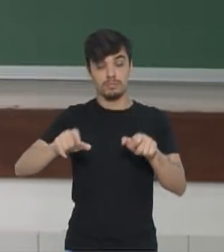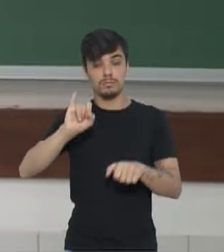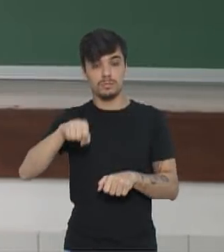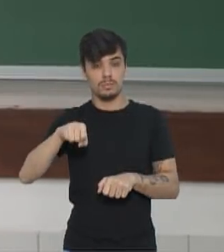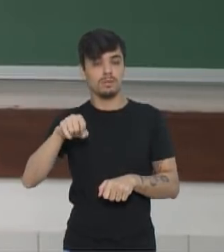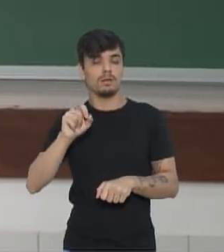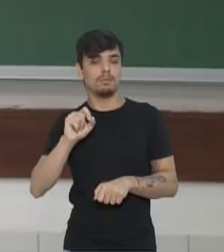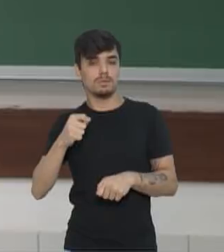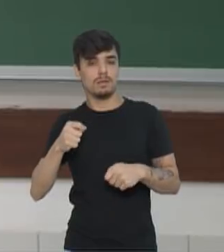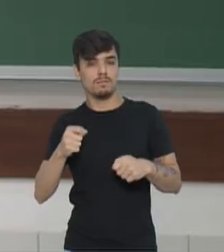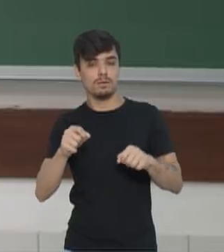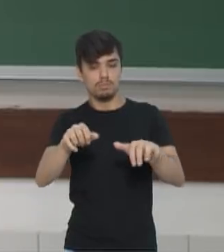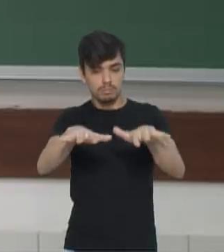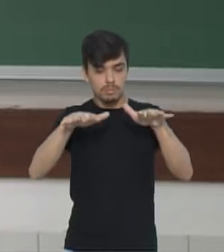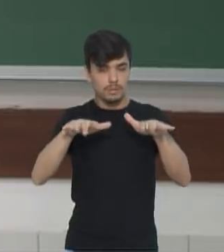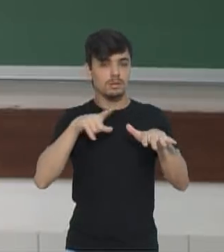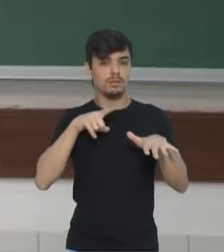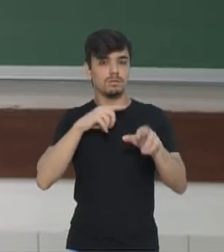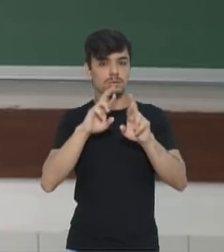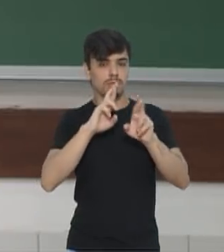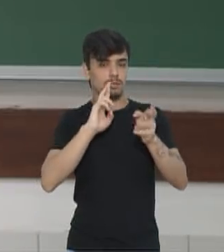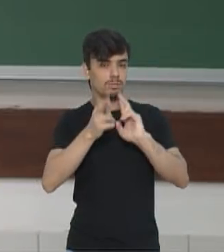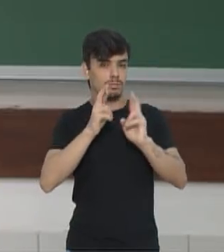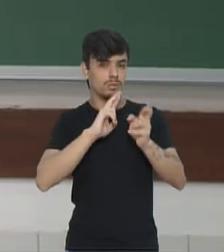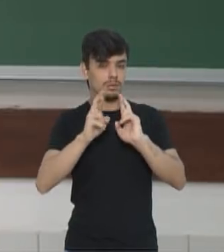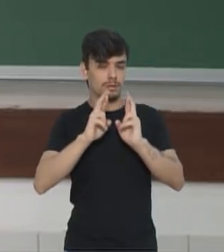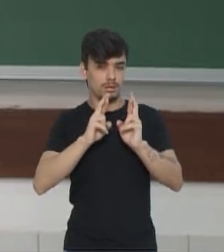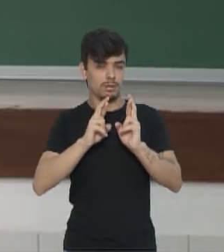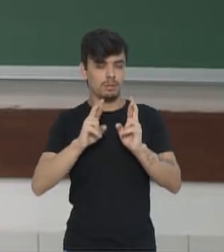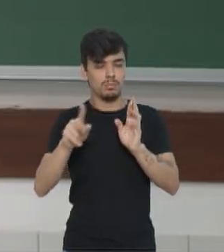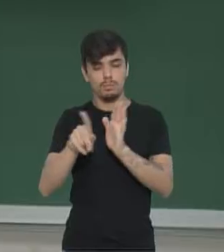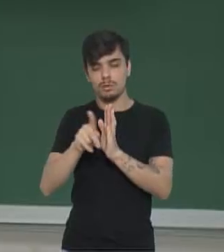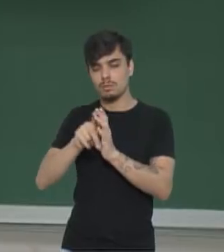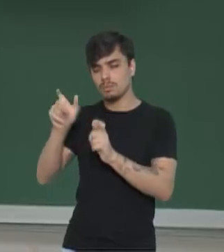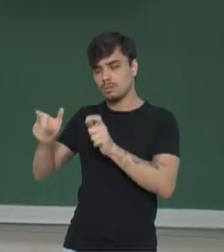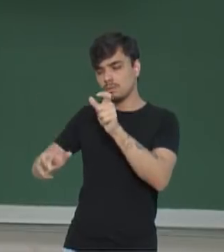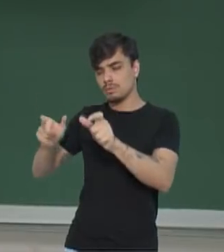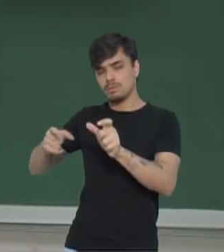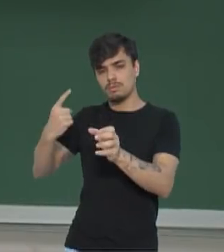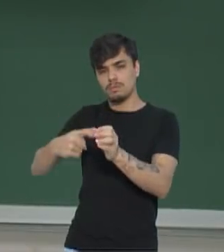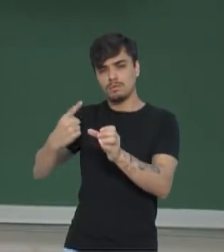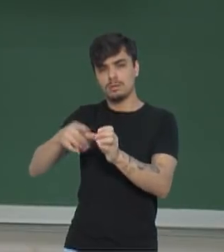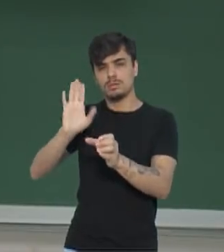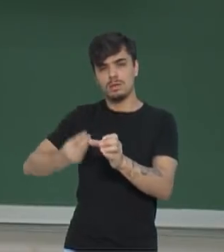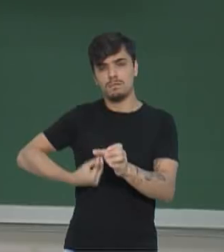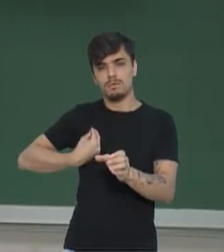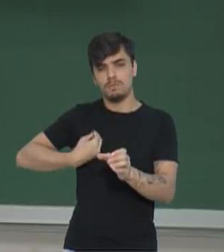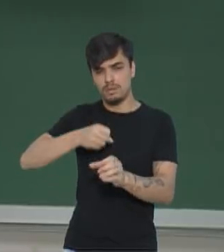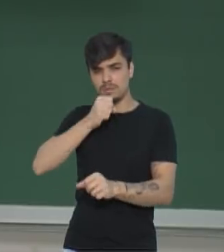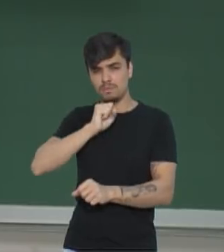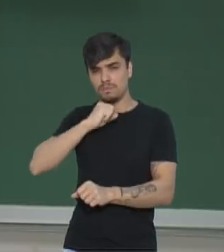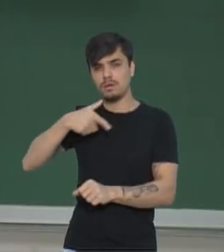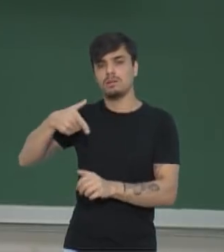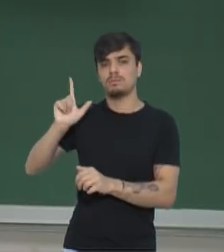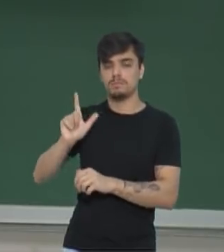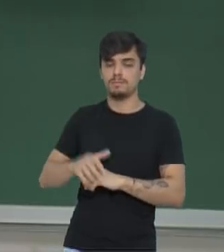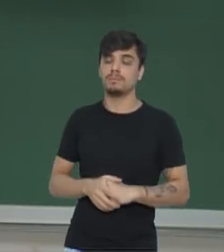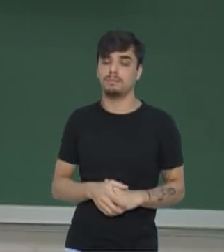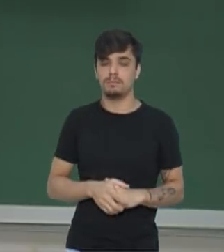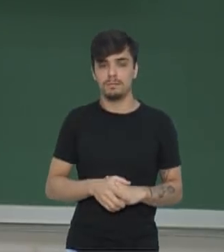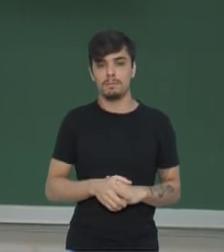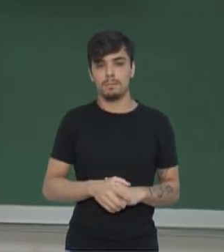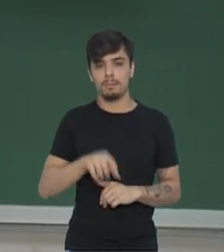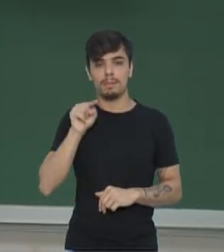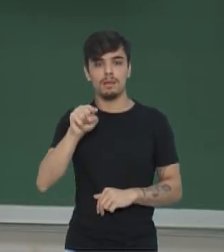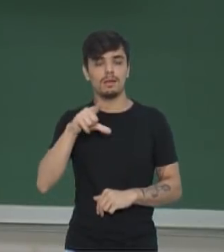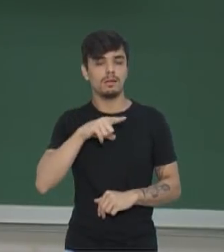os guerreiros sob a supervisão dos cidadãos mais velhos, dos habitantes mais velhos dessa aldeia. Certo? E ali é que